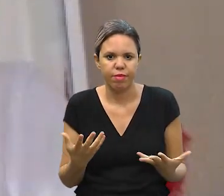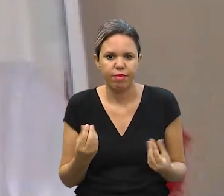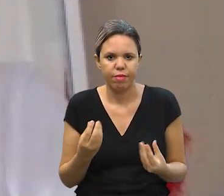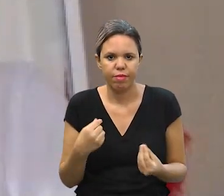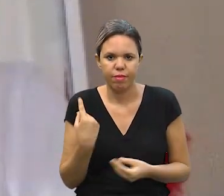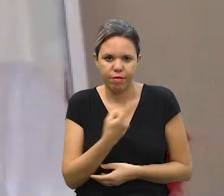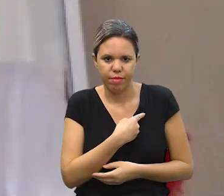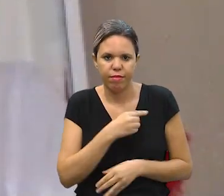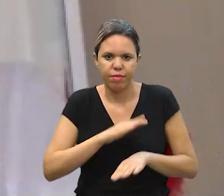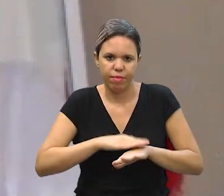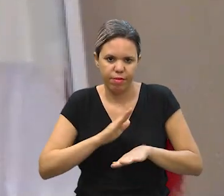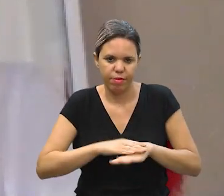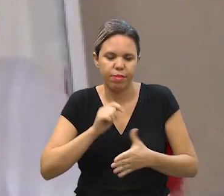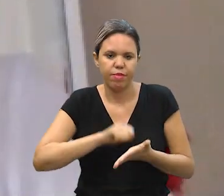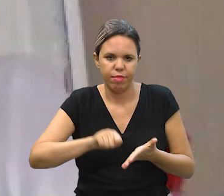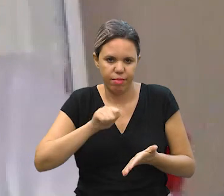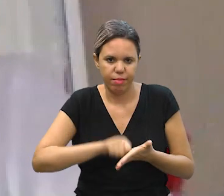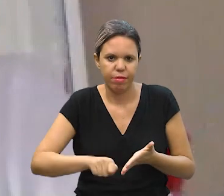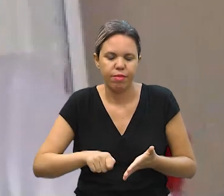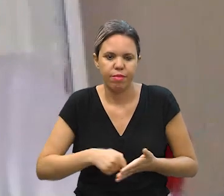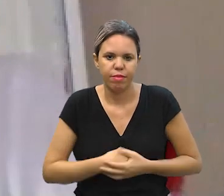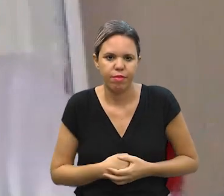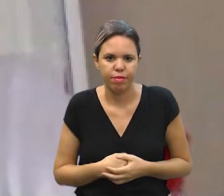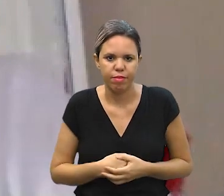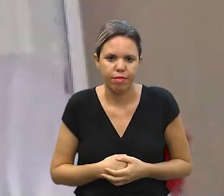que a gente tem escrito,